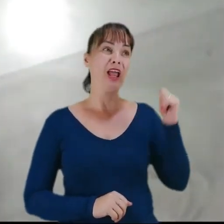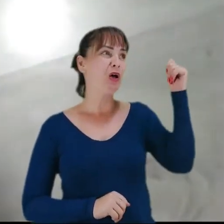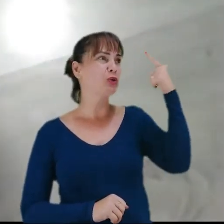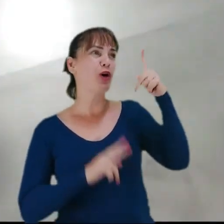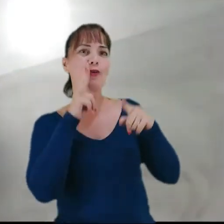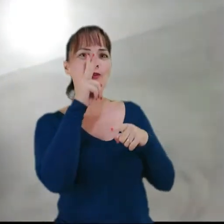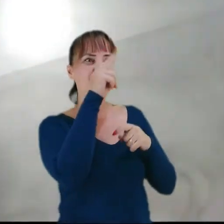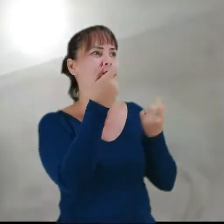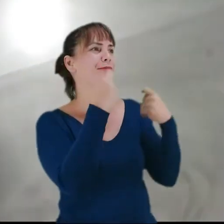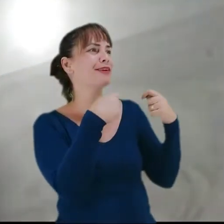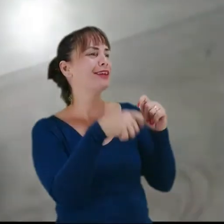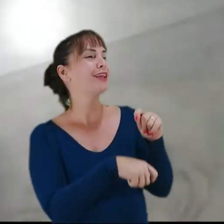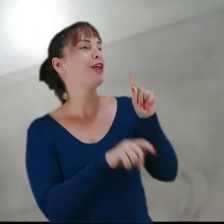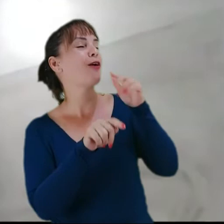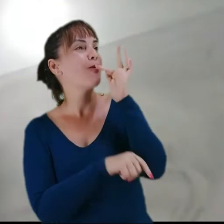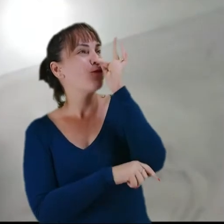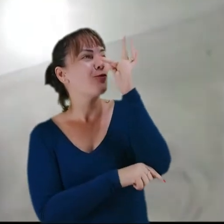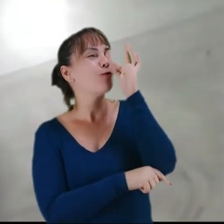já.